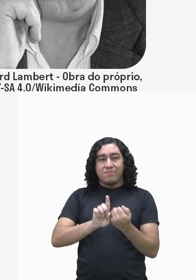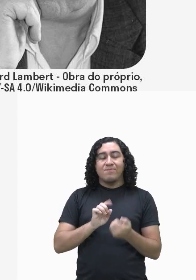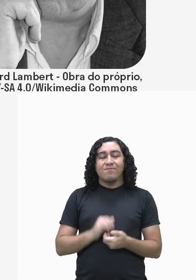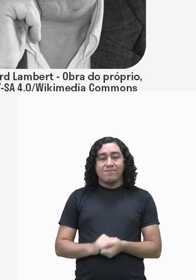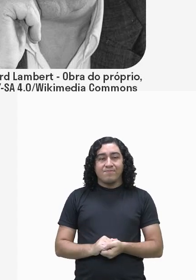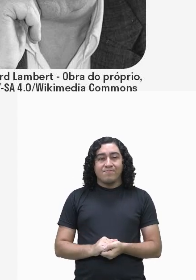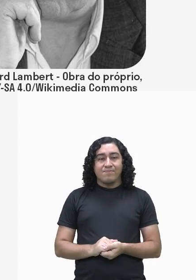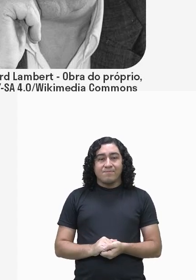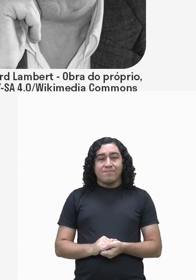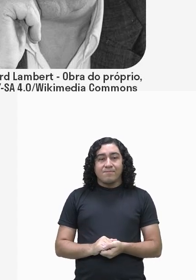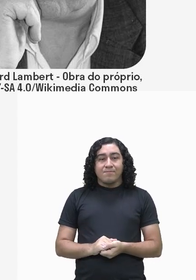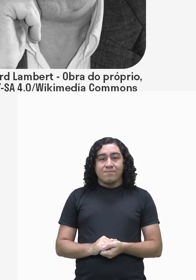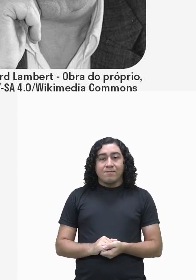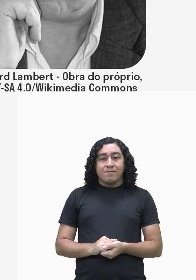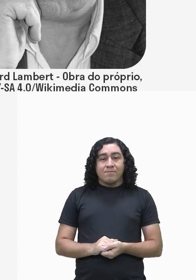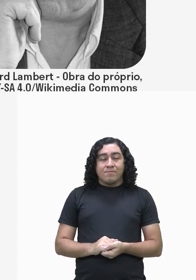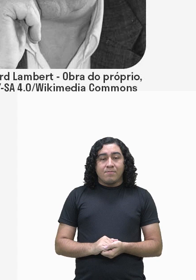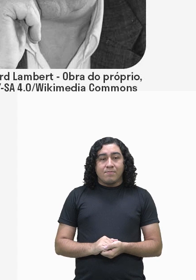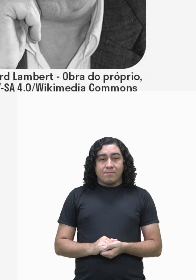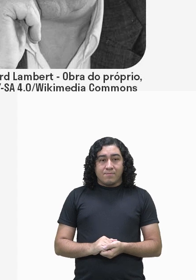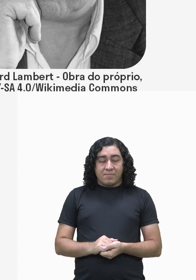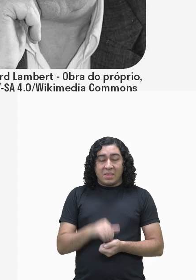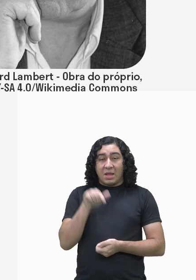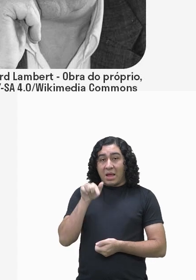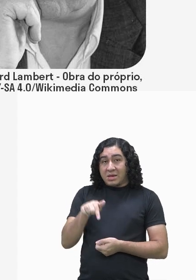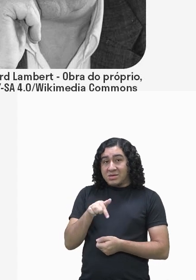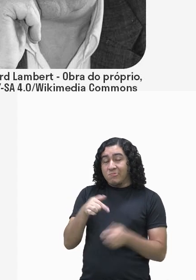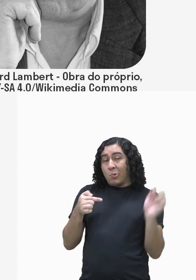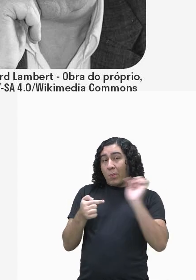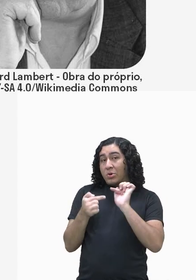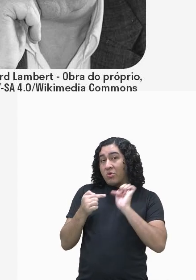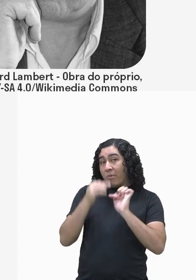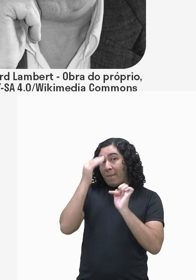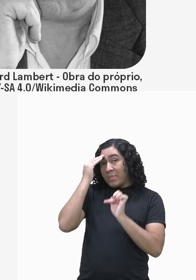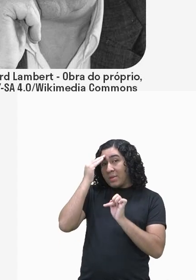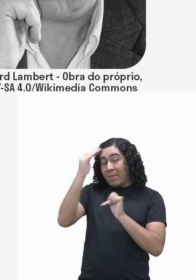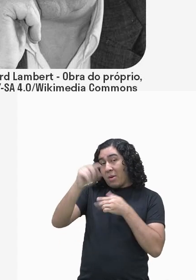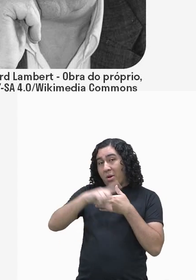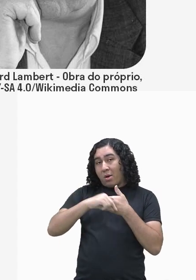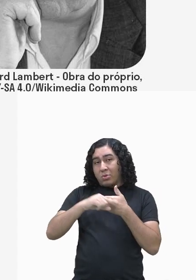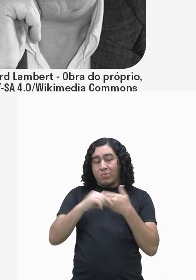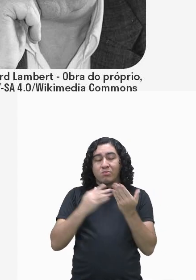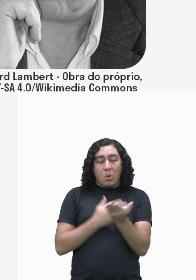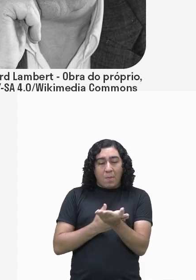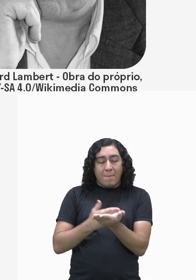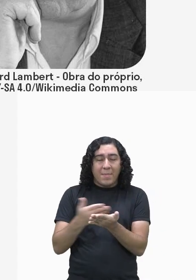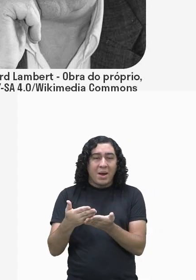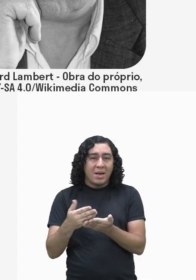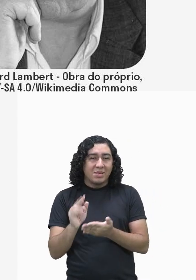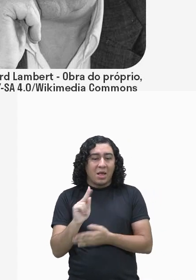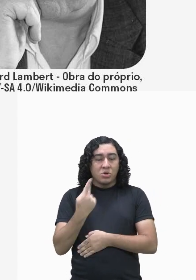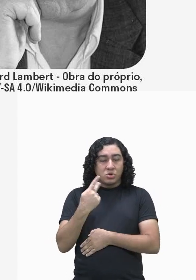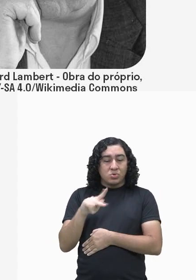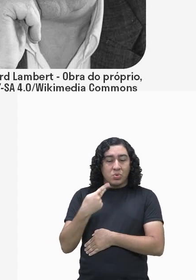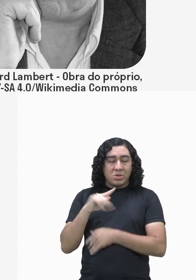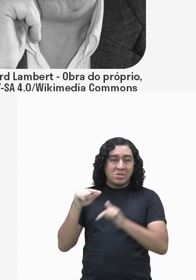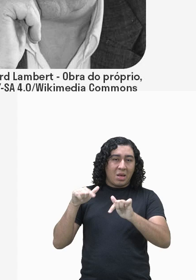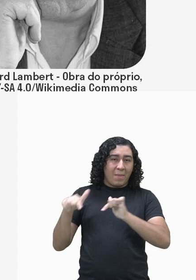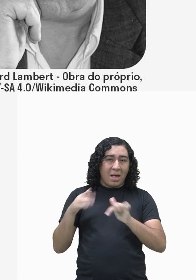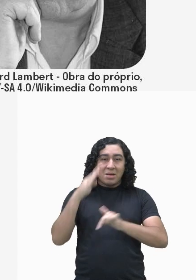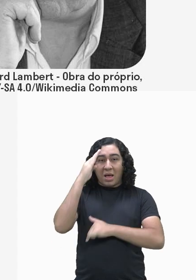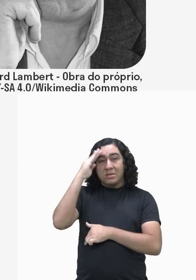sociologia. E foi isso que Bourdieu nos trouxe. Ele já inicia a sua carreira acadêmica,